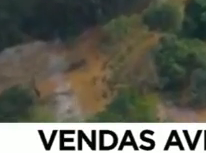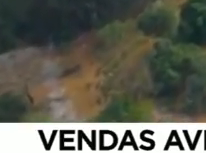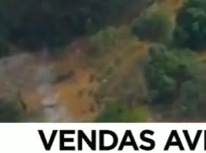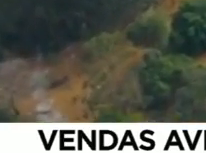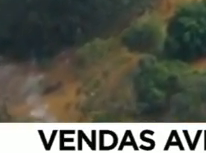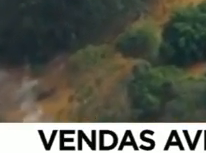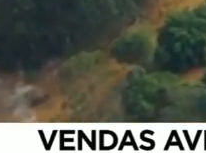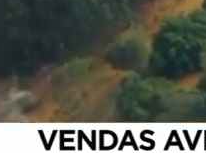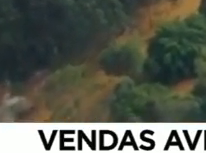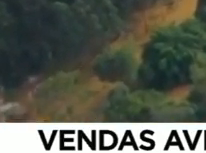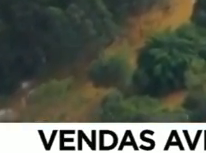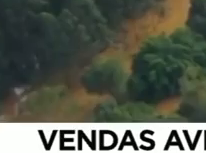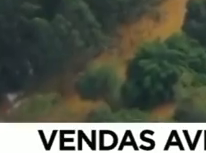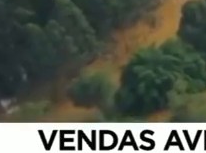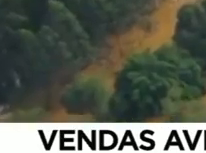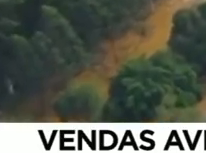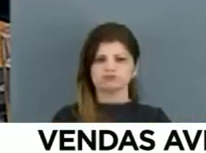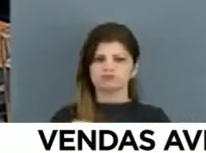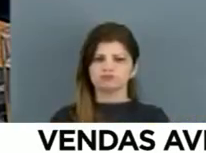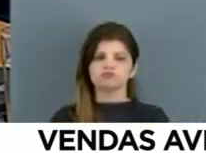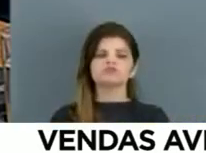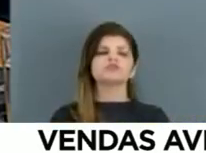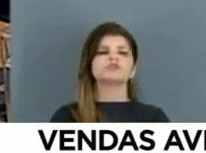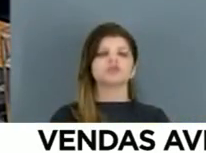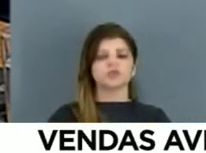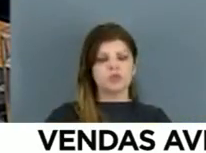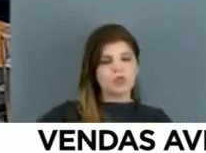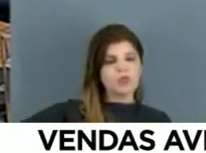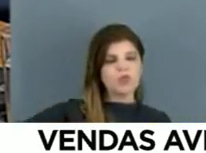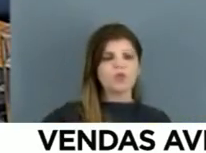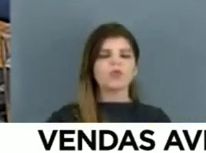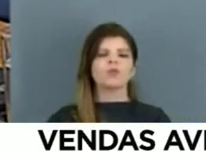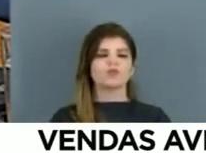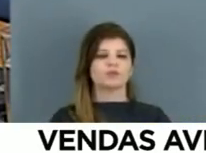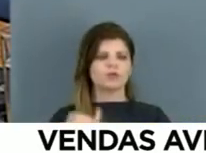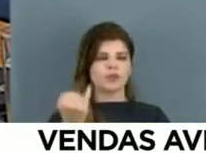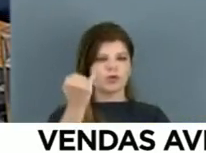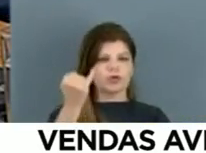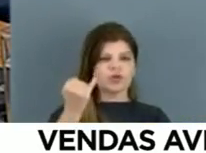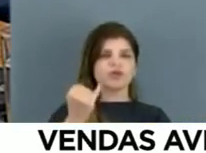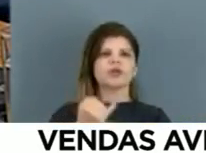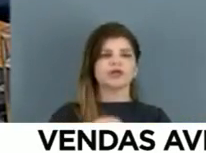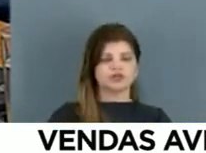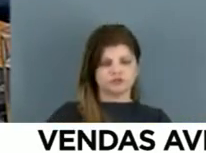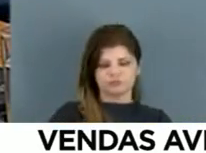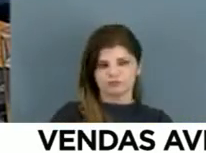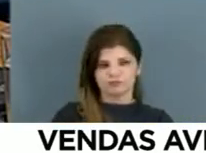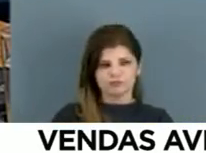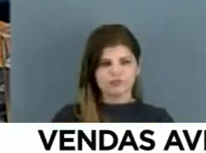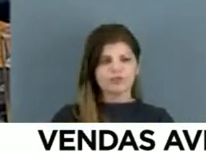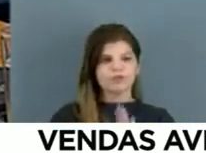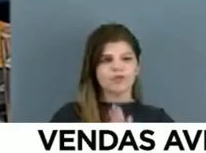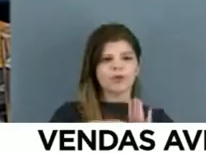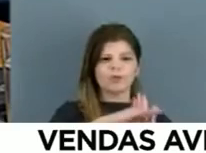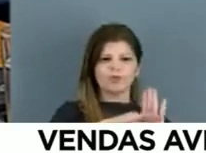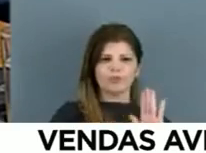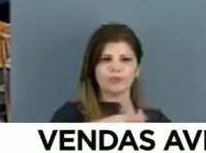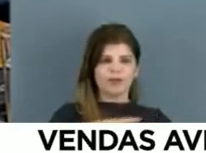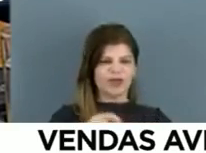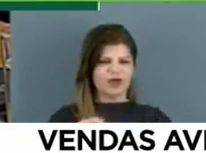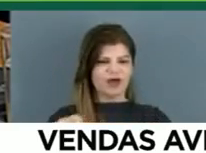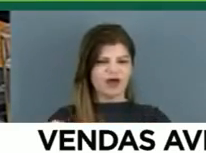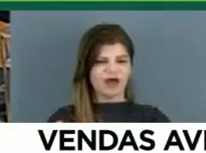de emergência ou calamidade pública. É necessário priorizar a aquisição e distribuição de produtos do PAA nos